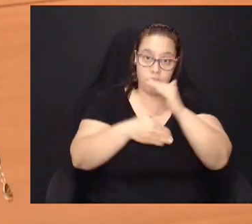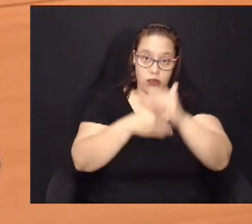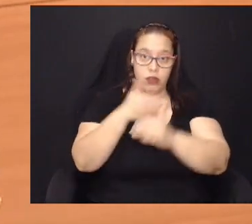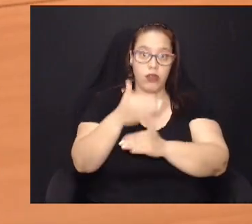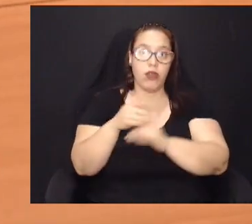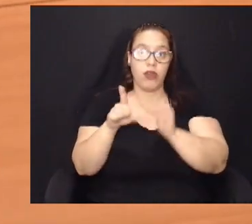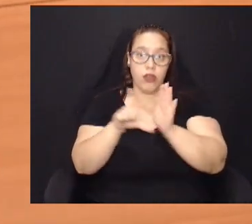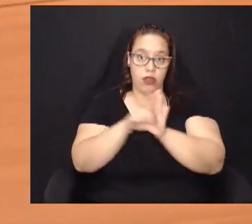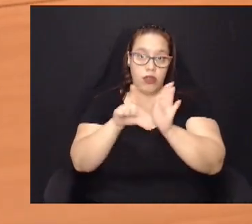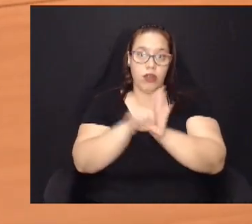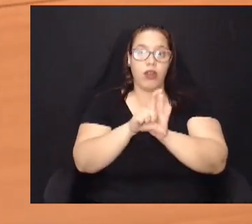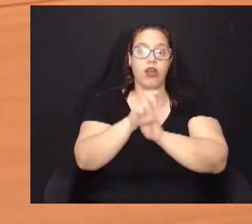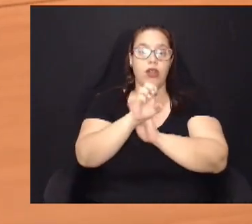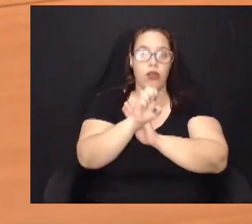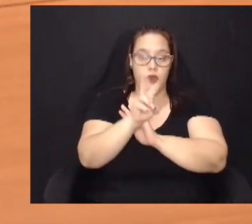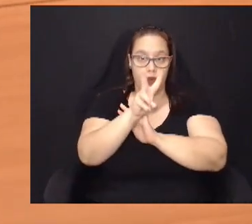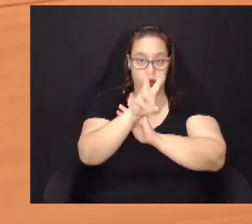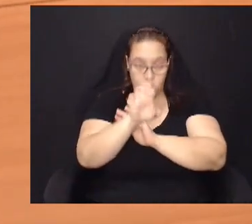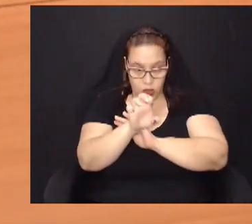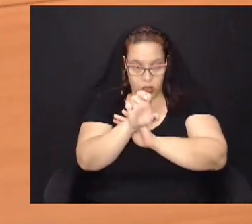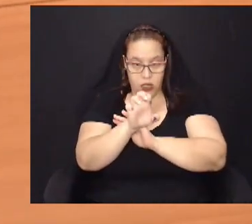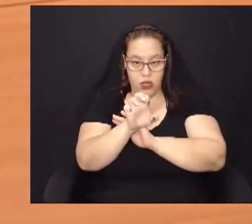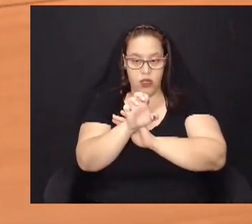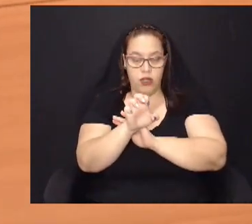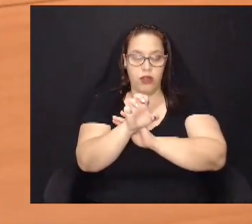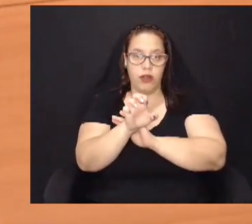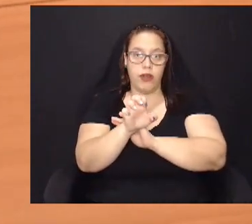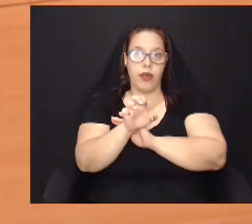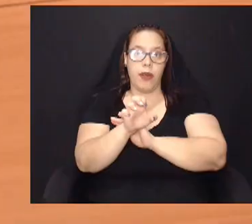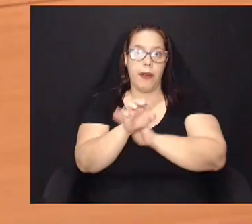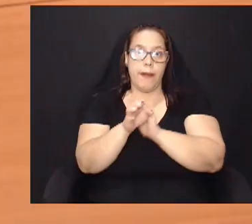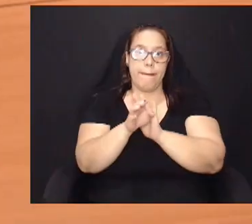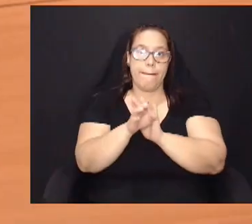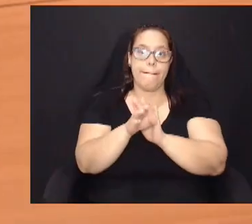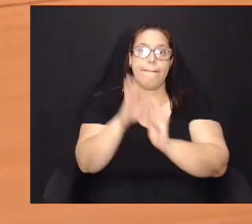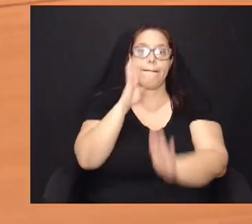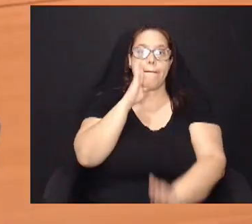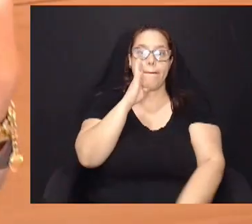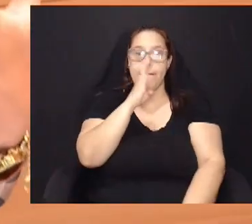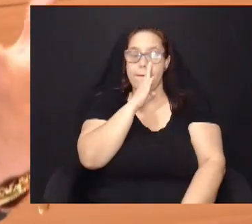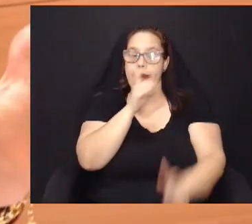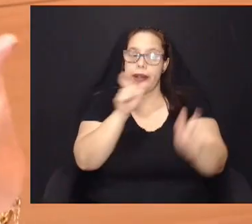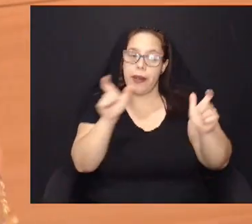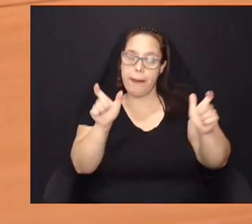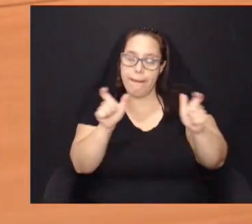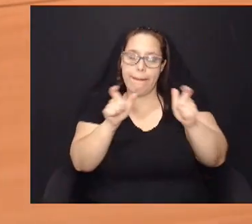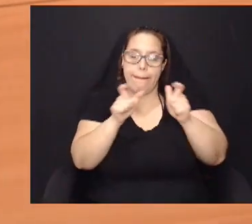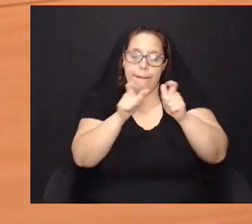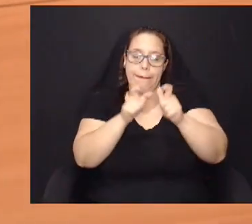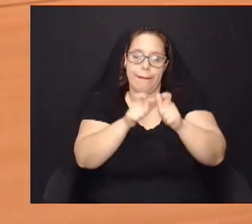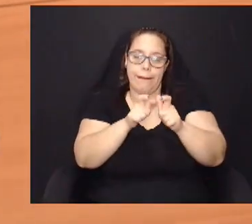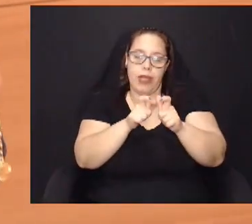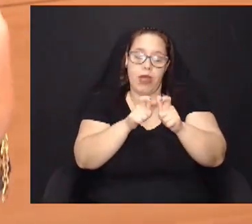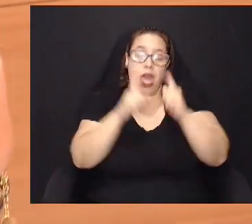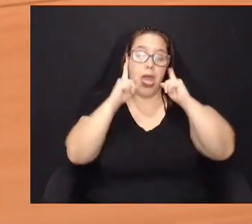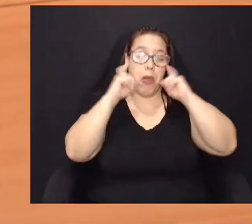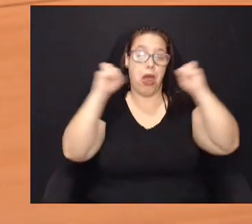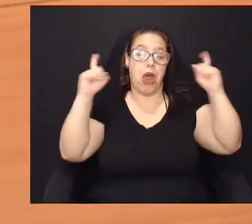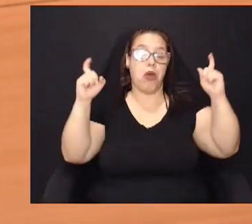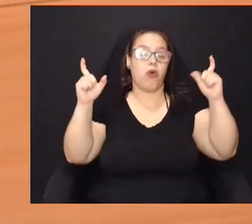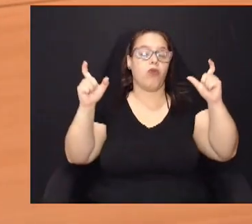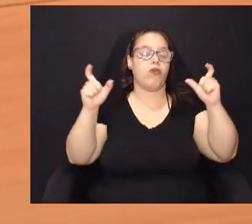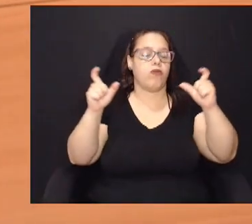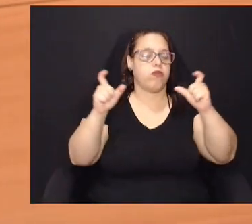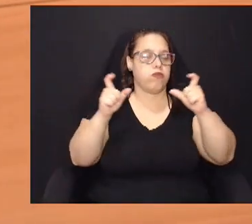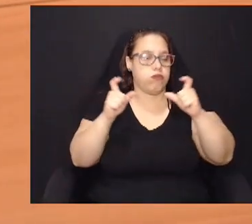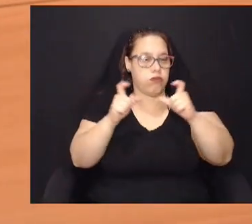do EIVE, fazendo com que esta linha de corte, que são os bares menores, que têm menos proporções, são áreas